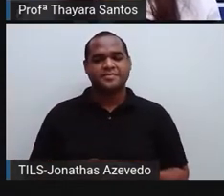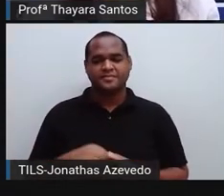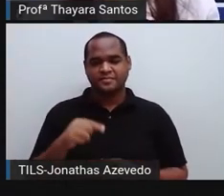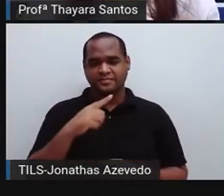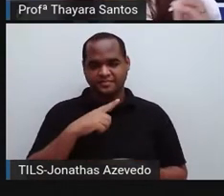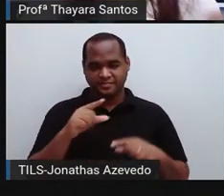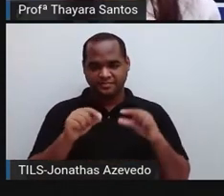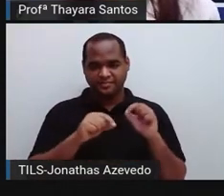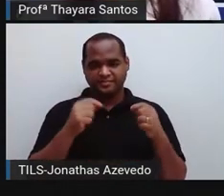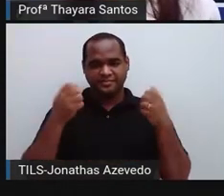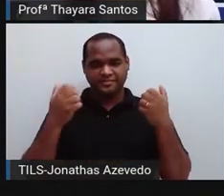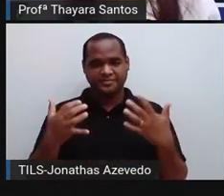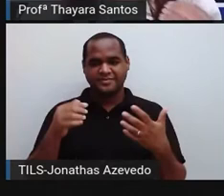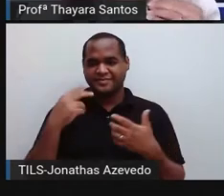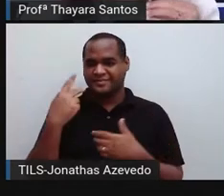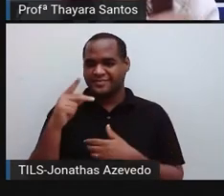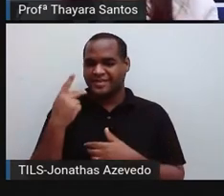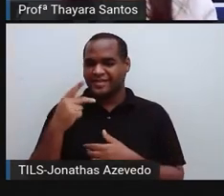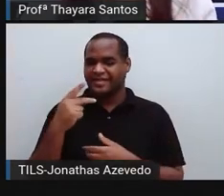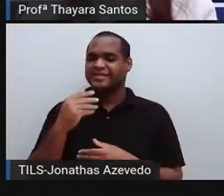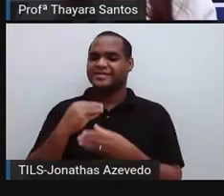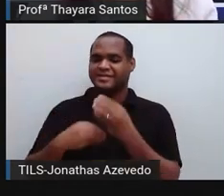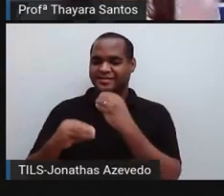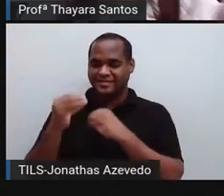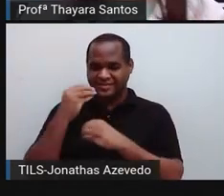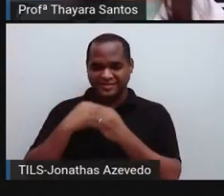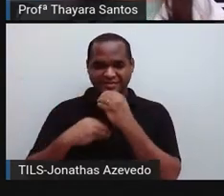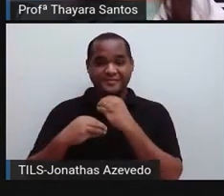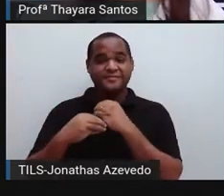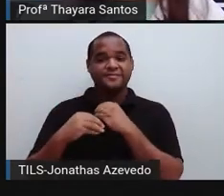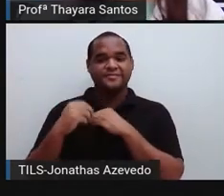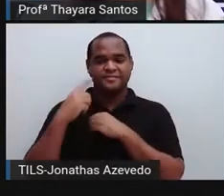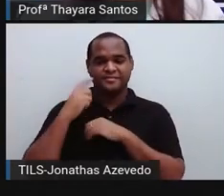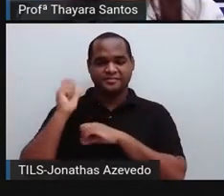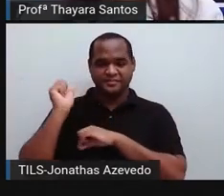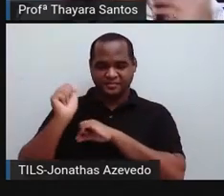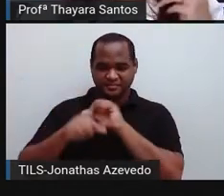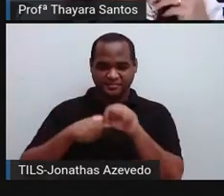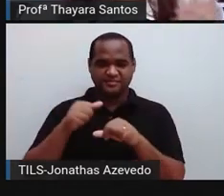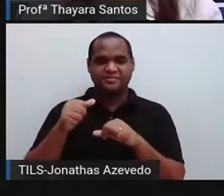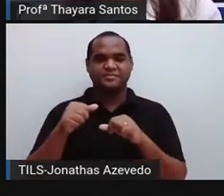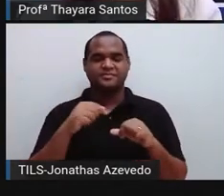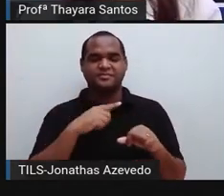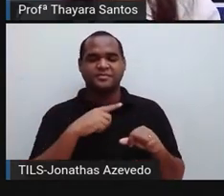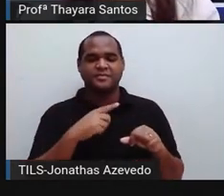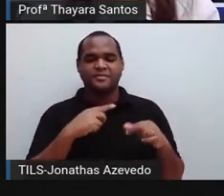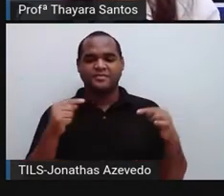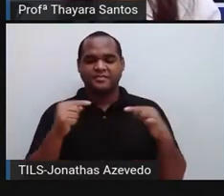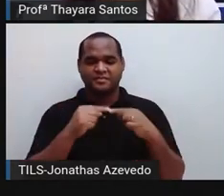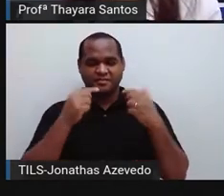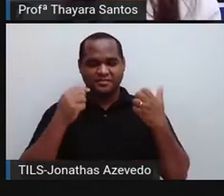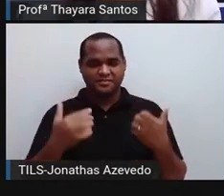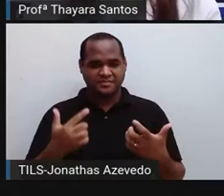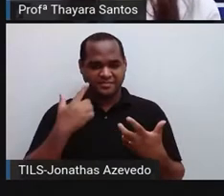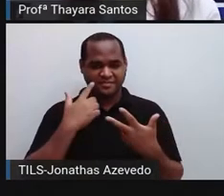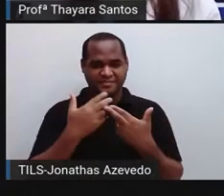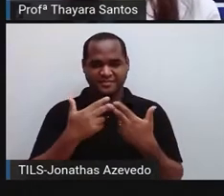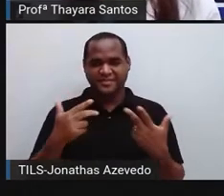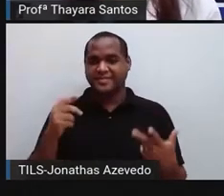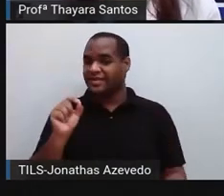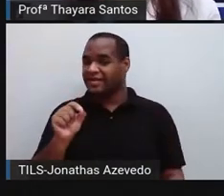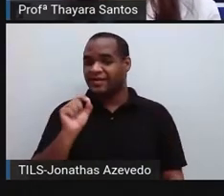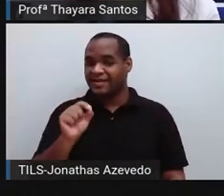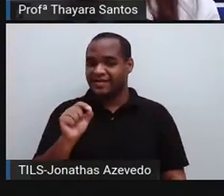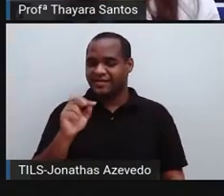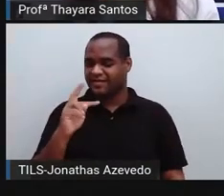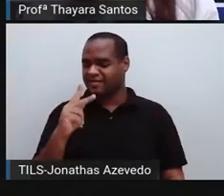Agora, os consumidores. Os consumidores são contrários dos produtores. Os consumidores são organismos heterótrofos. Eles